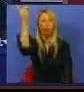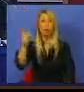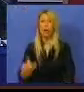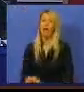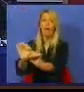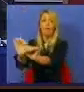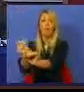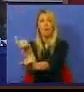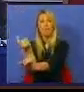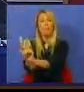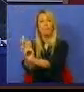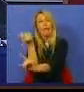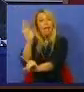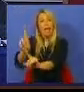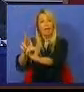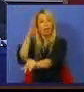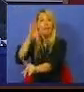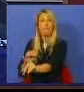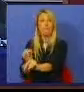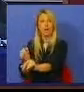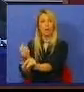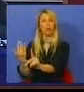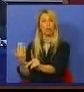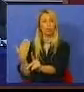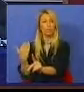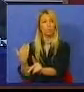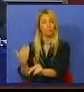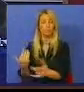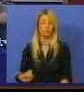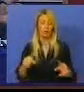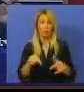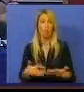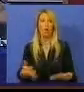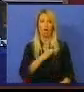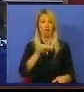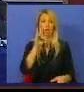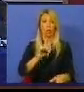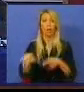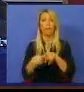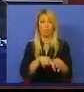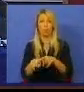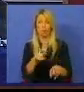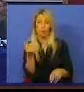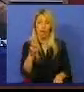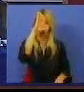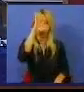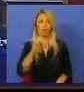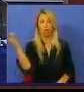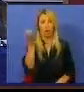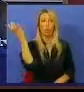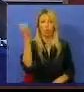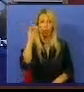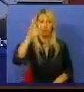seus antecessores. Não foi a senhora, hoje deputada, ex-ministra da Cultura, Isabel Pires de Lima, que veio dizer e que veio dar